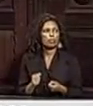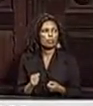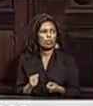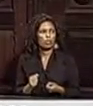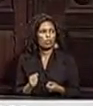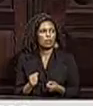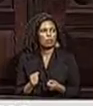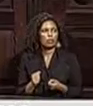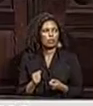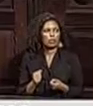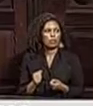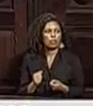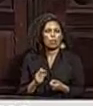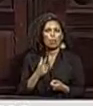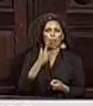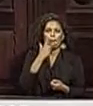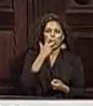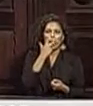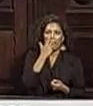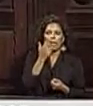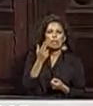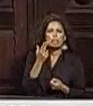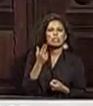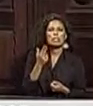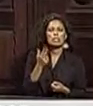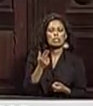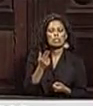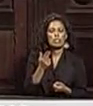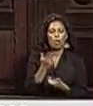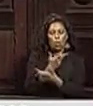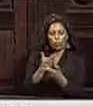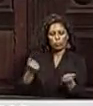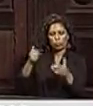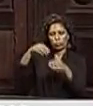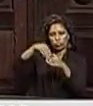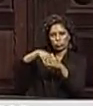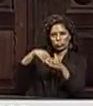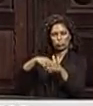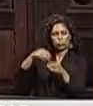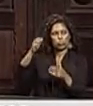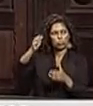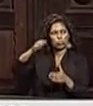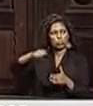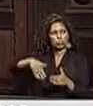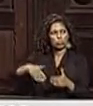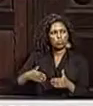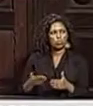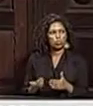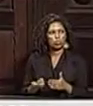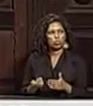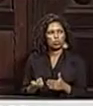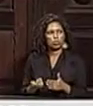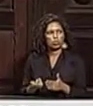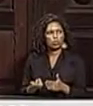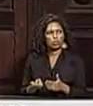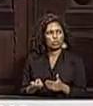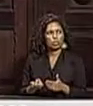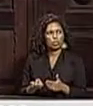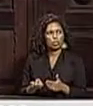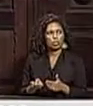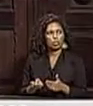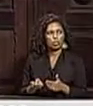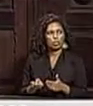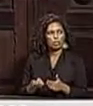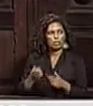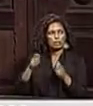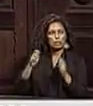a Statoil da Noruega vai encomendar essas encomendas? Vai fazer essas encomendas? Alguém pode adivinhar? Bingo se adivinhar que é